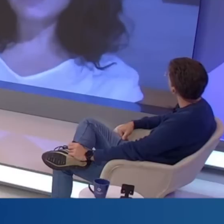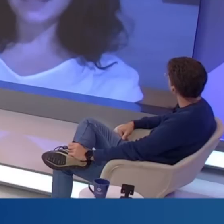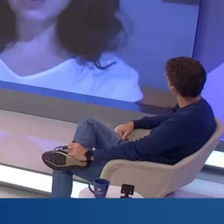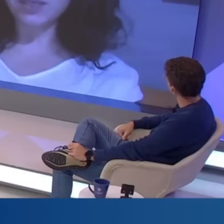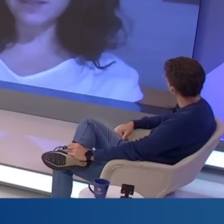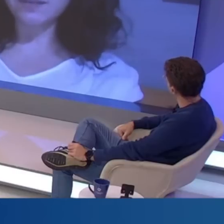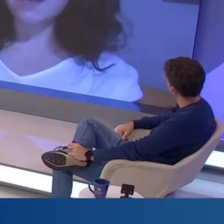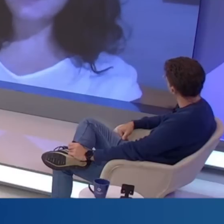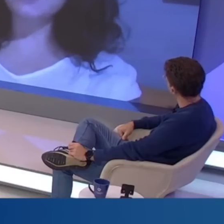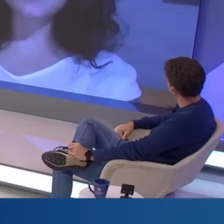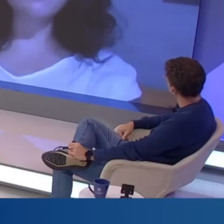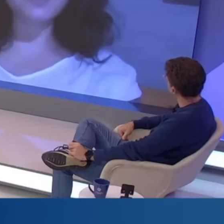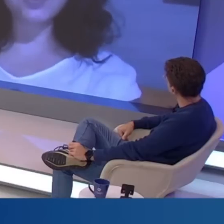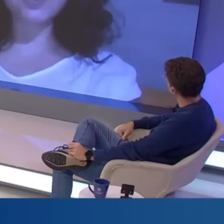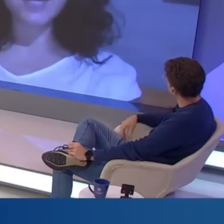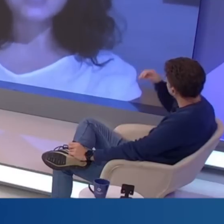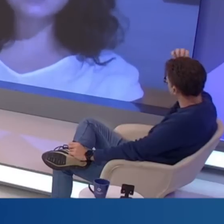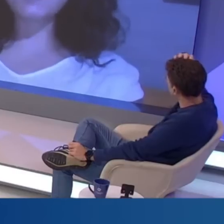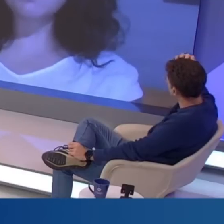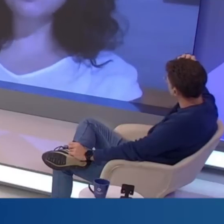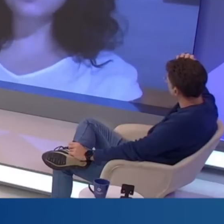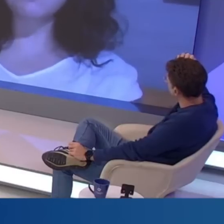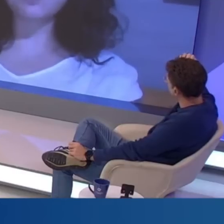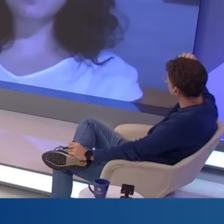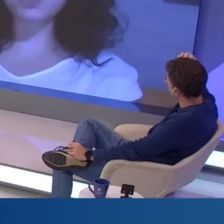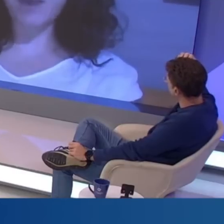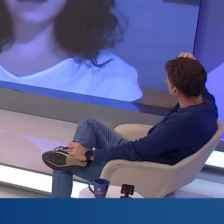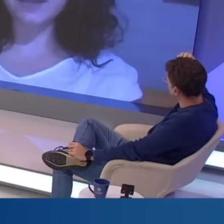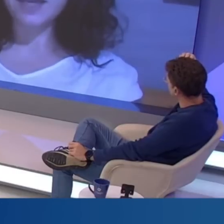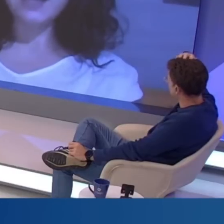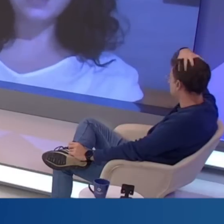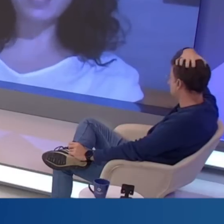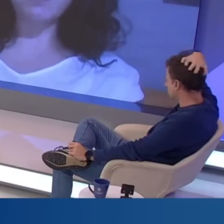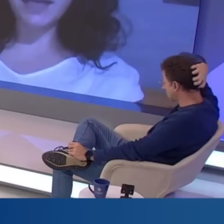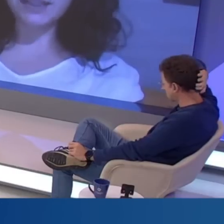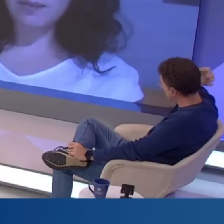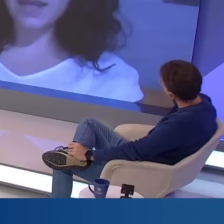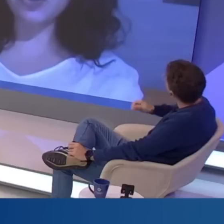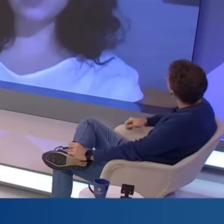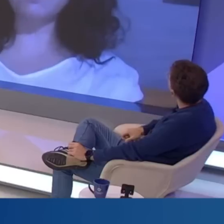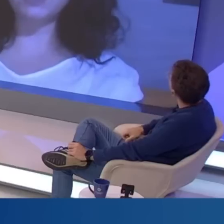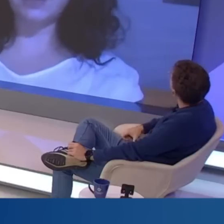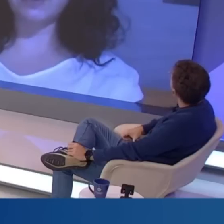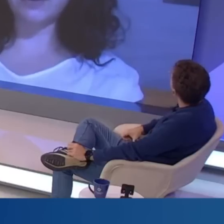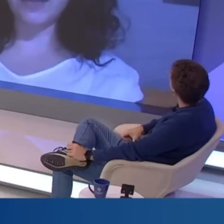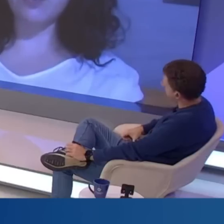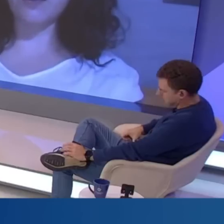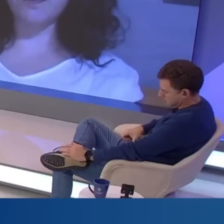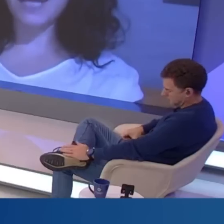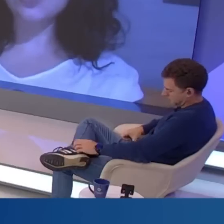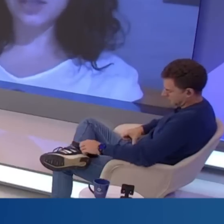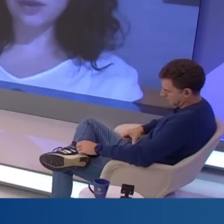eram mercadorias, mas eram serviços, especialmente os serviços pessoais. Então, era a empregada doméstica, que estava, né,